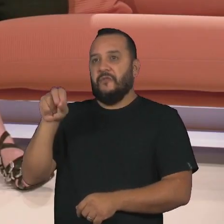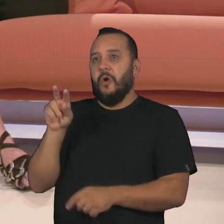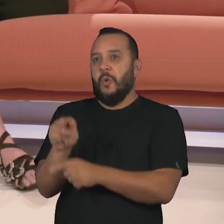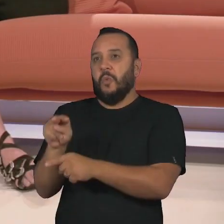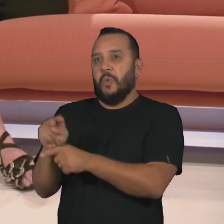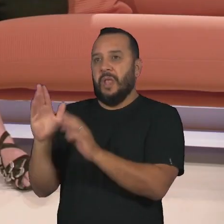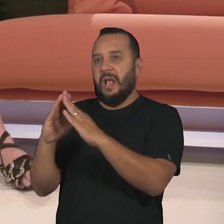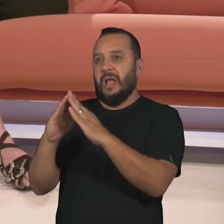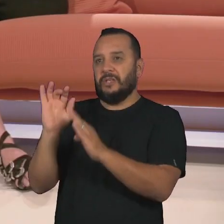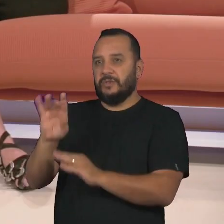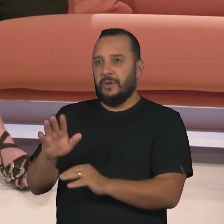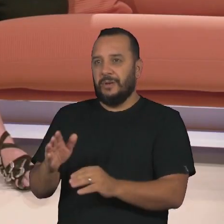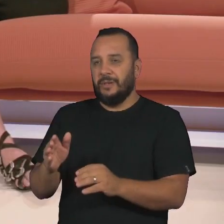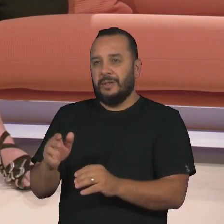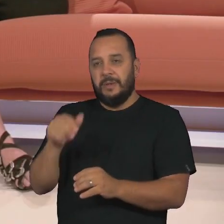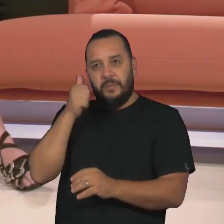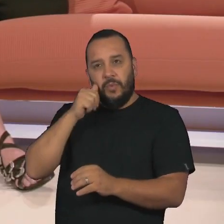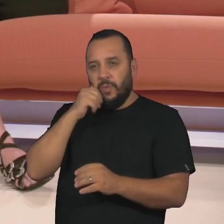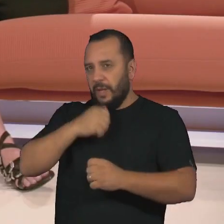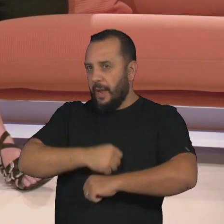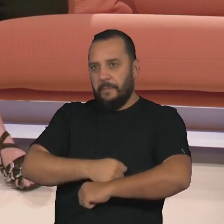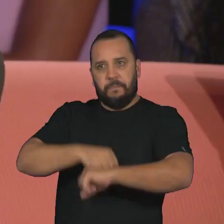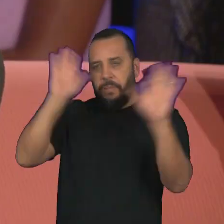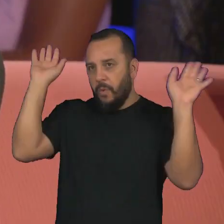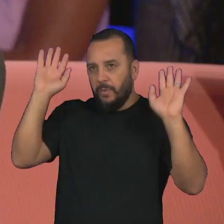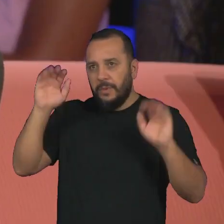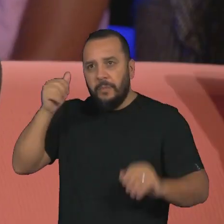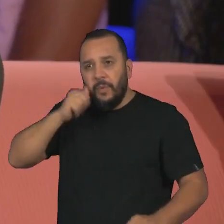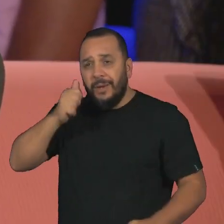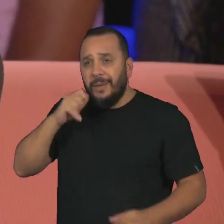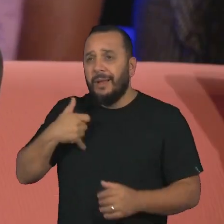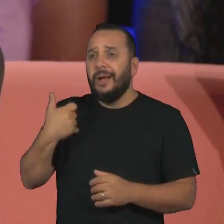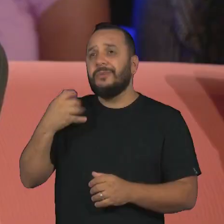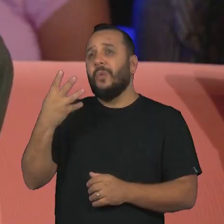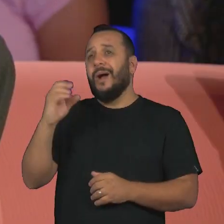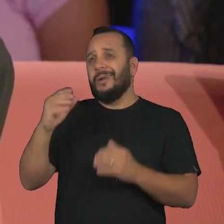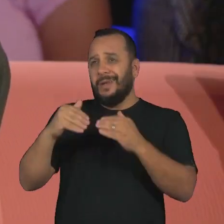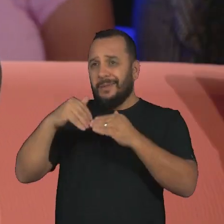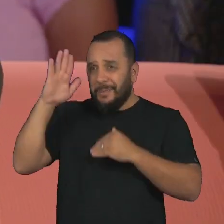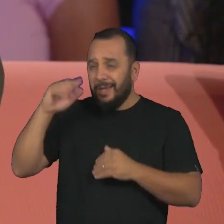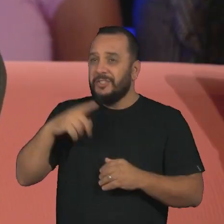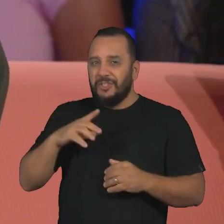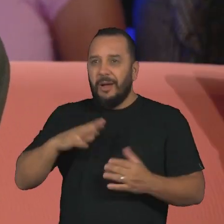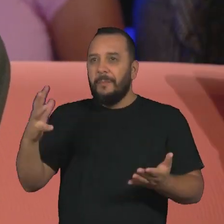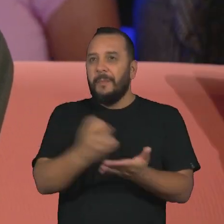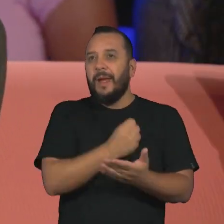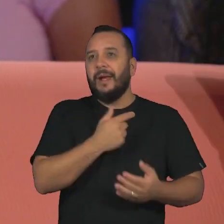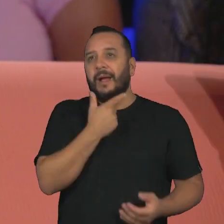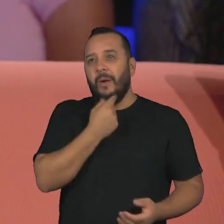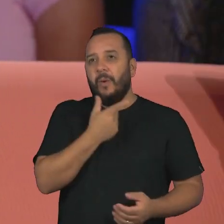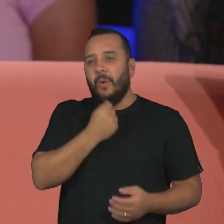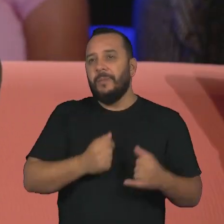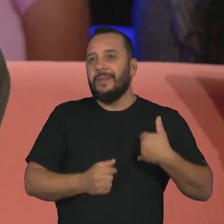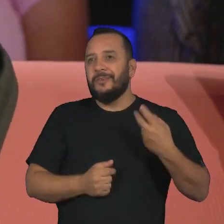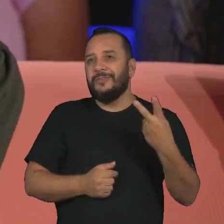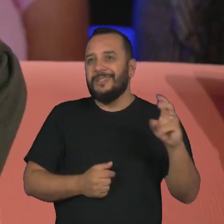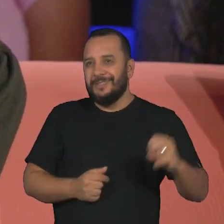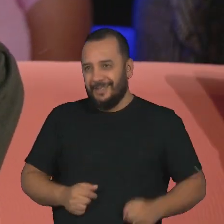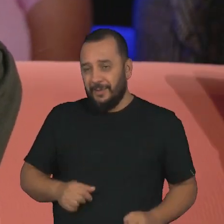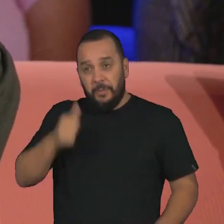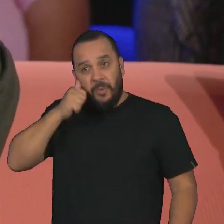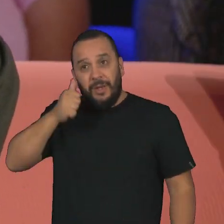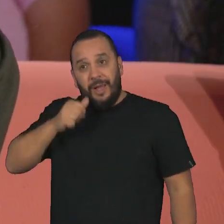vendo mulheres que estão tendo relacionamentos com meninos de 25, meninos não, homens de 25, mulheres de 60 com homens